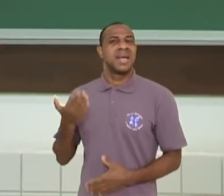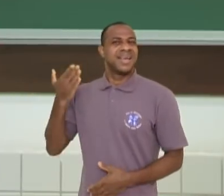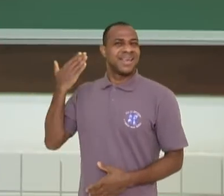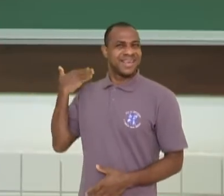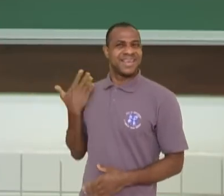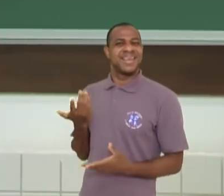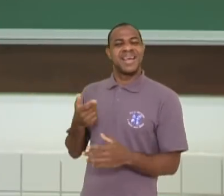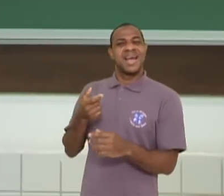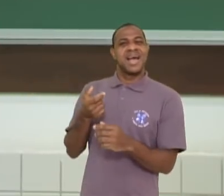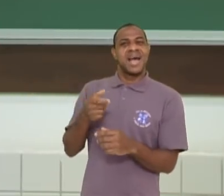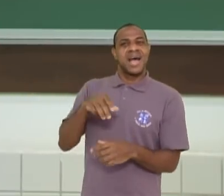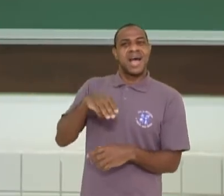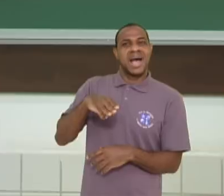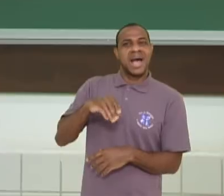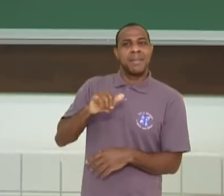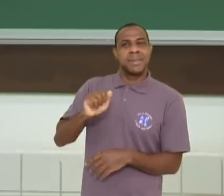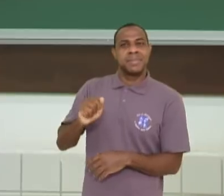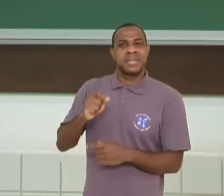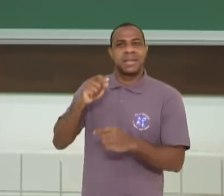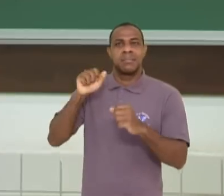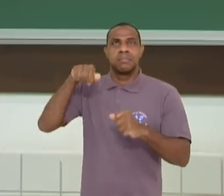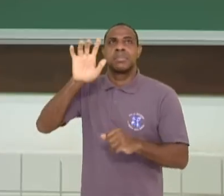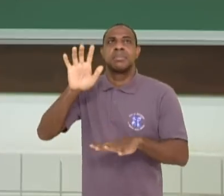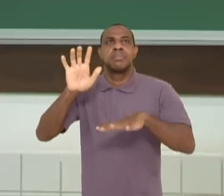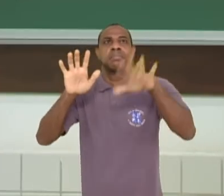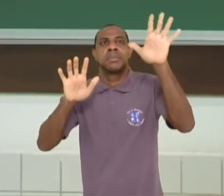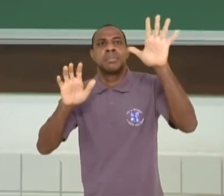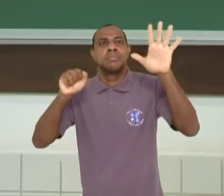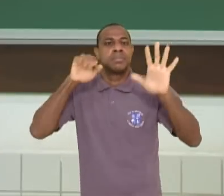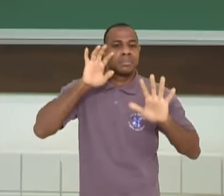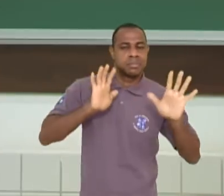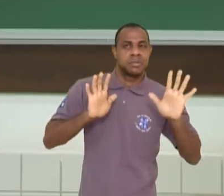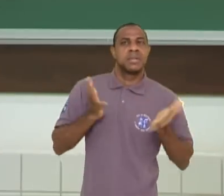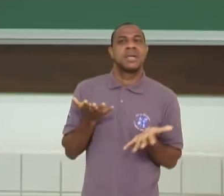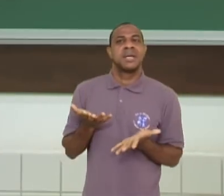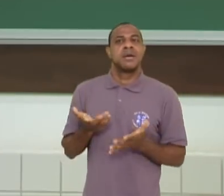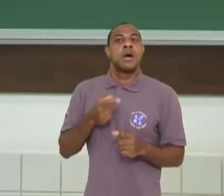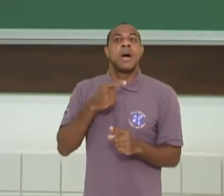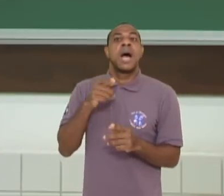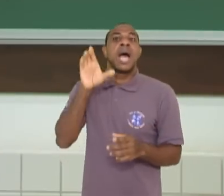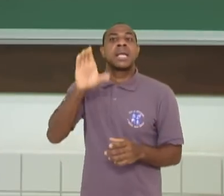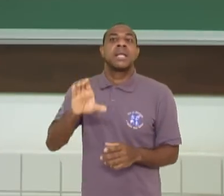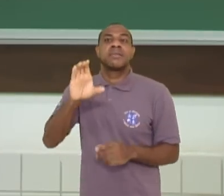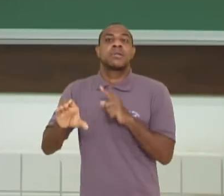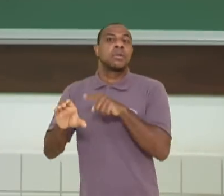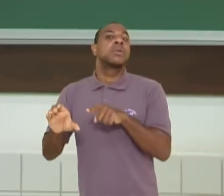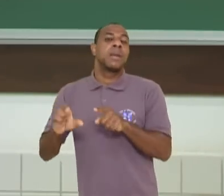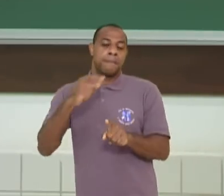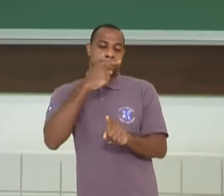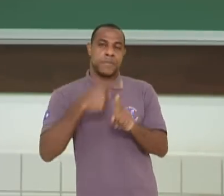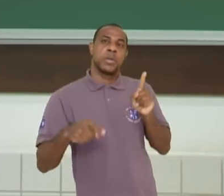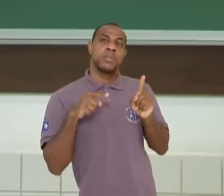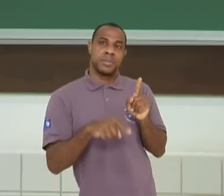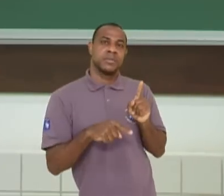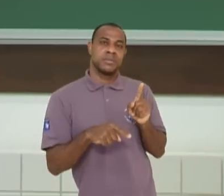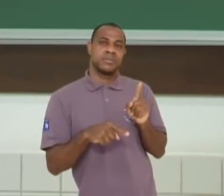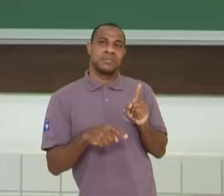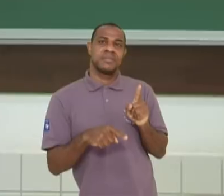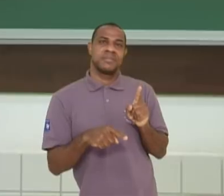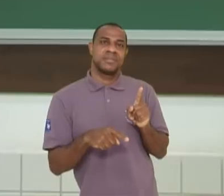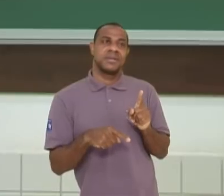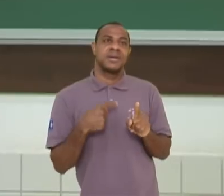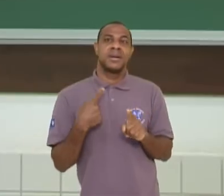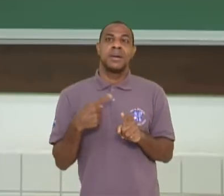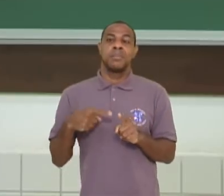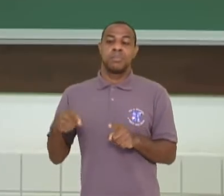Igreja Católica, como nós sabemos nos tempos antigos, nas civilizações, a Igreja Católica exercia uma